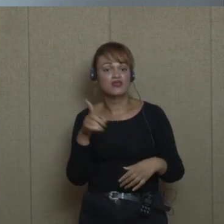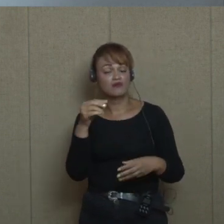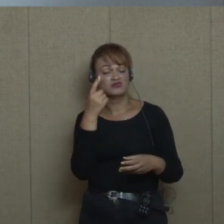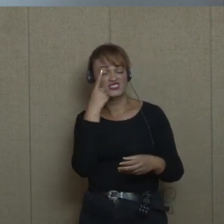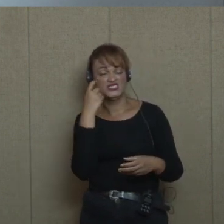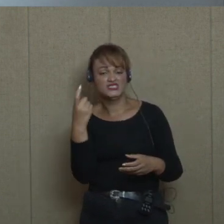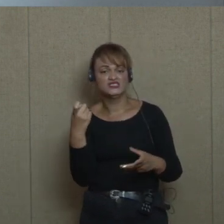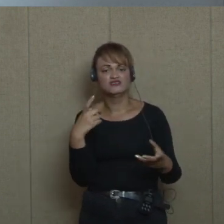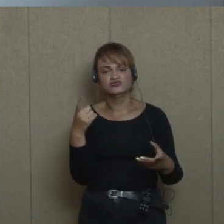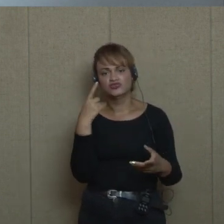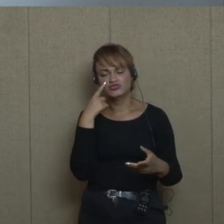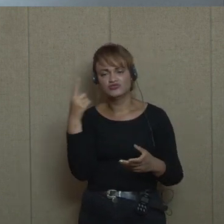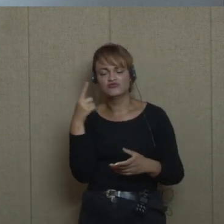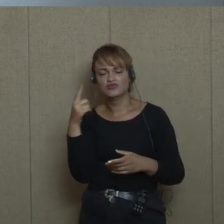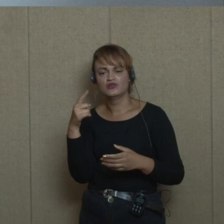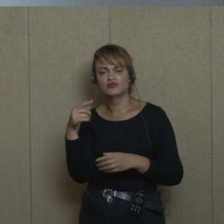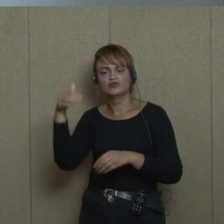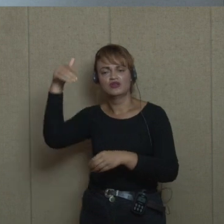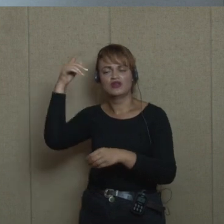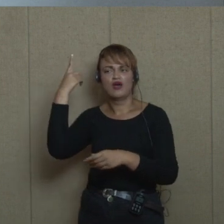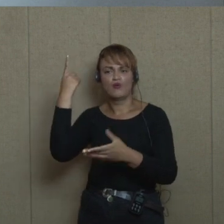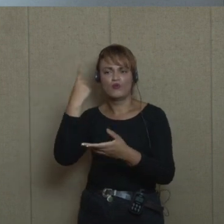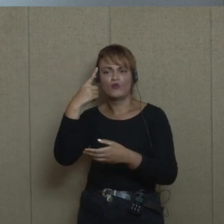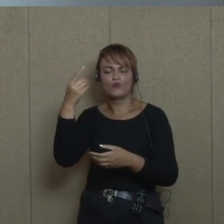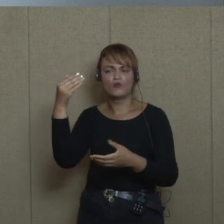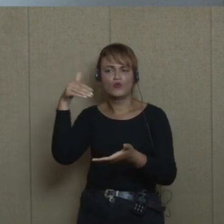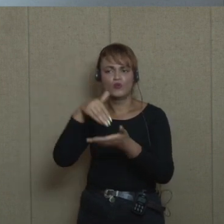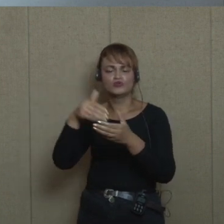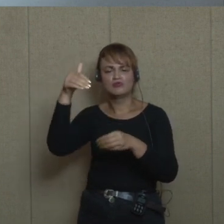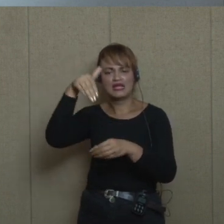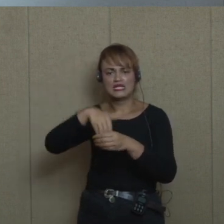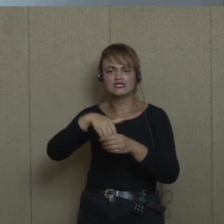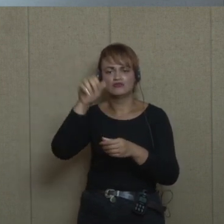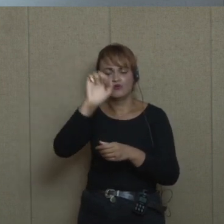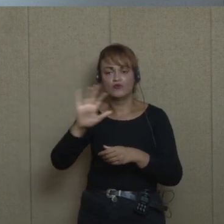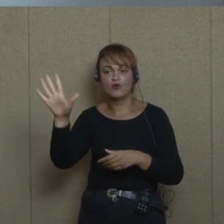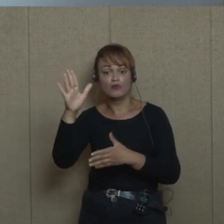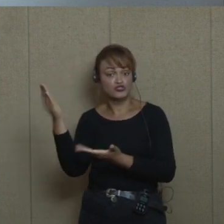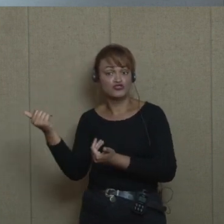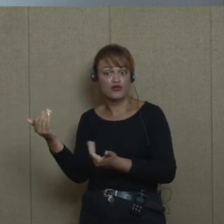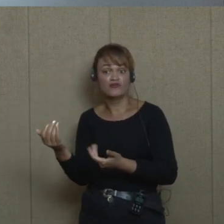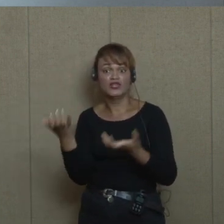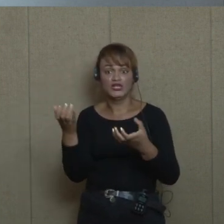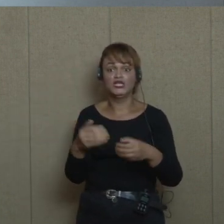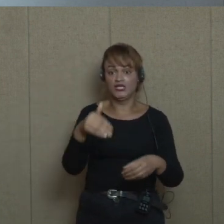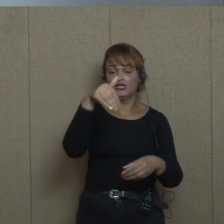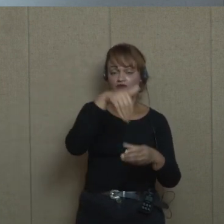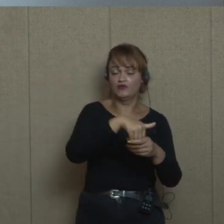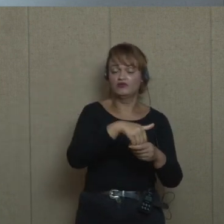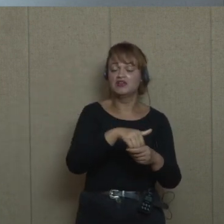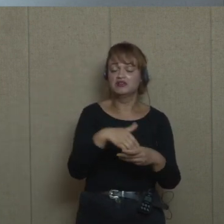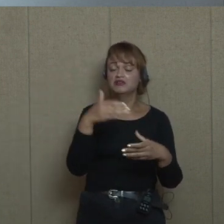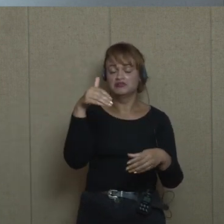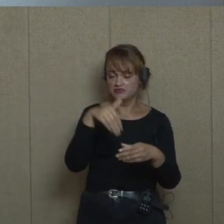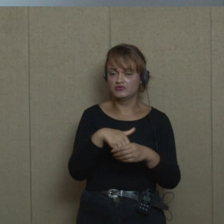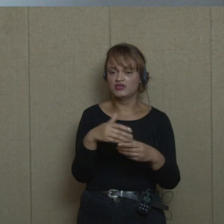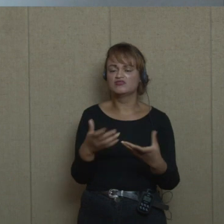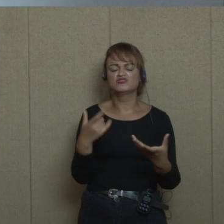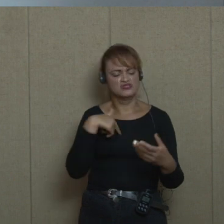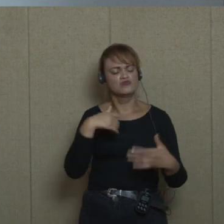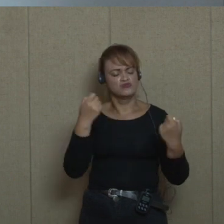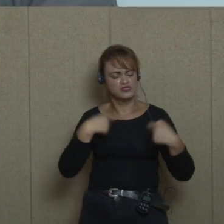que é novo na última eleição europeia, que os jovens queriam votar, e eles votaram pela Europa. Eles são